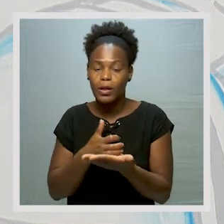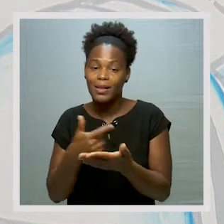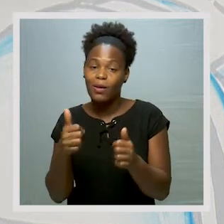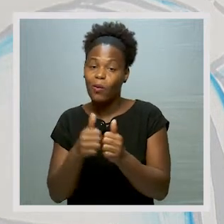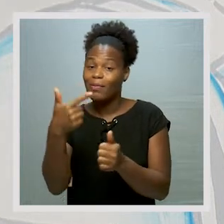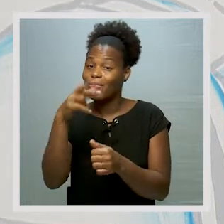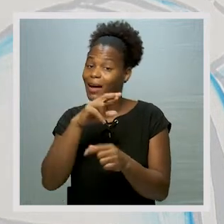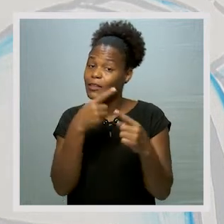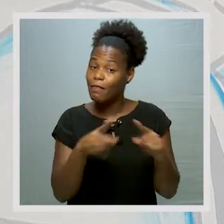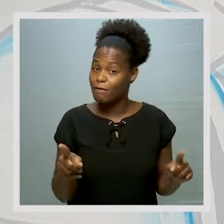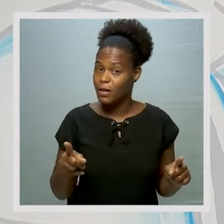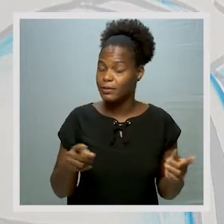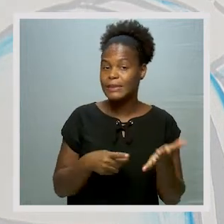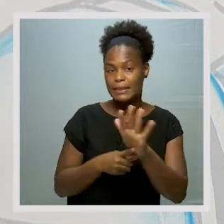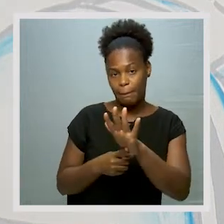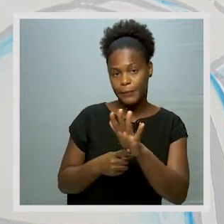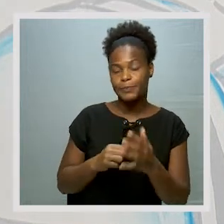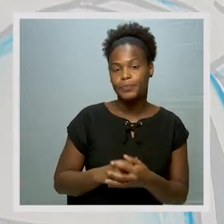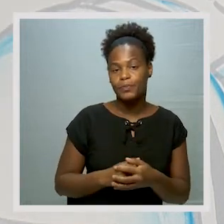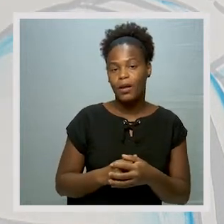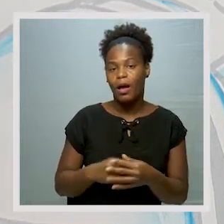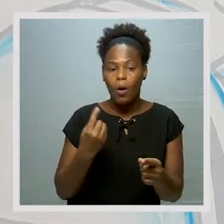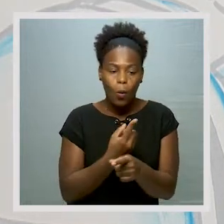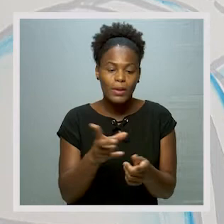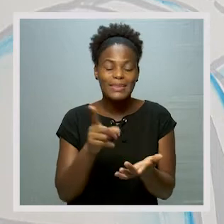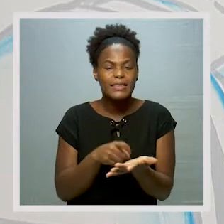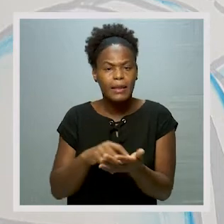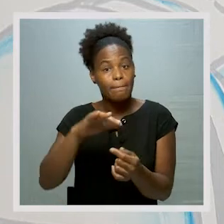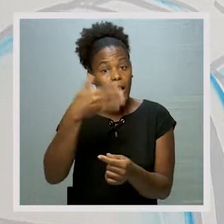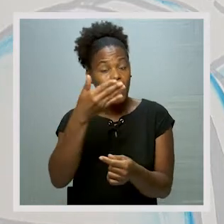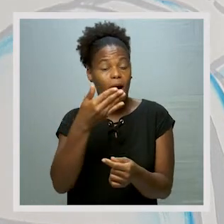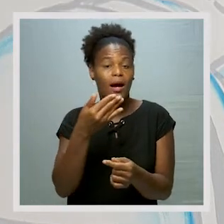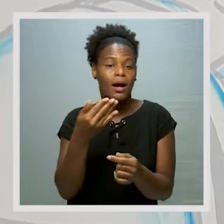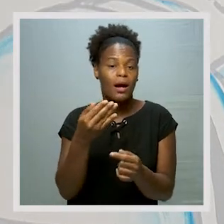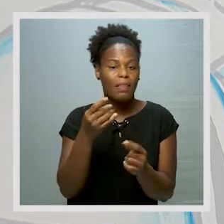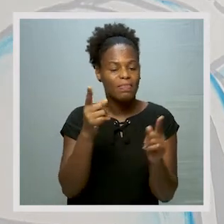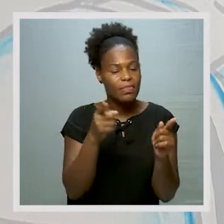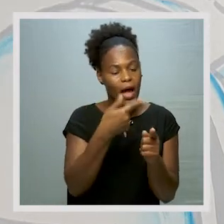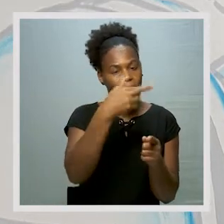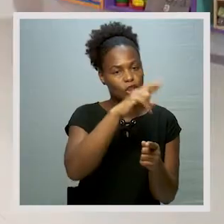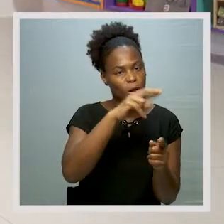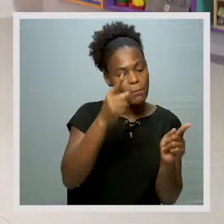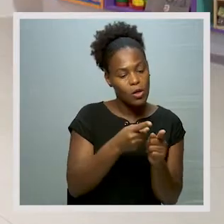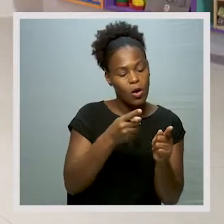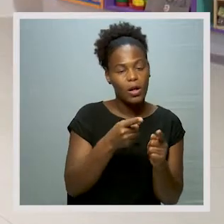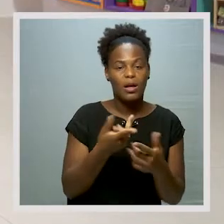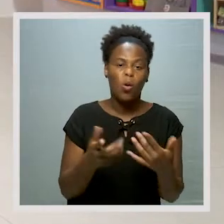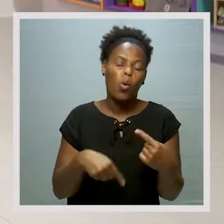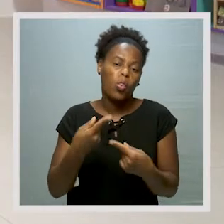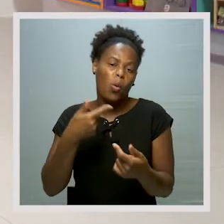com taxas diferenciadas, ou seja, os bens essenciais com uma taxa menor e os